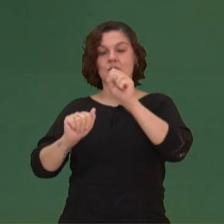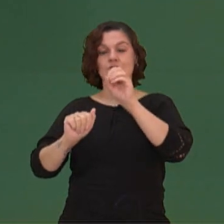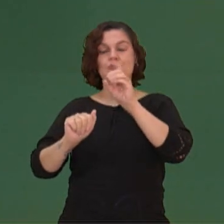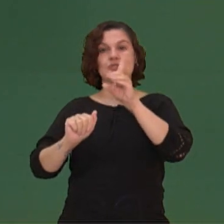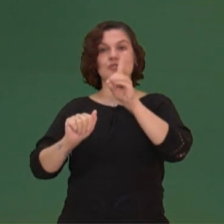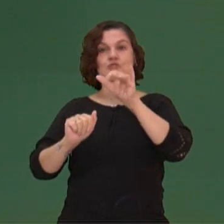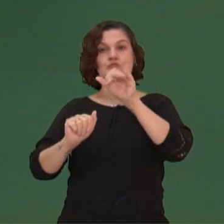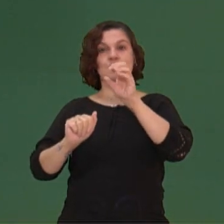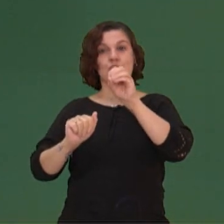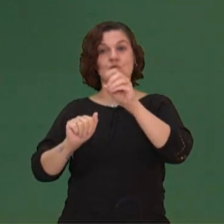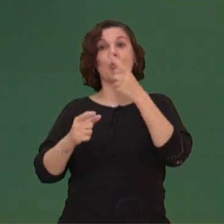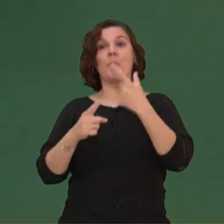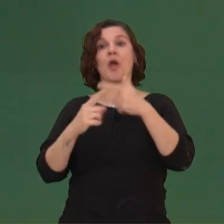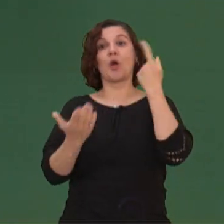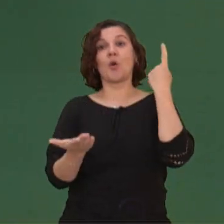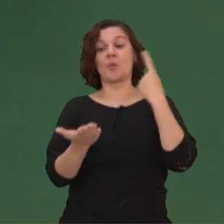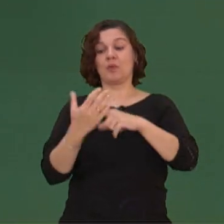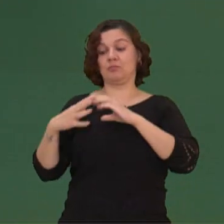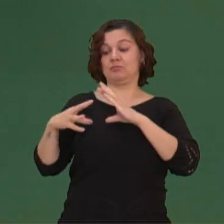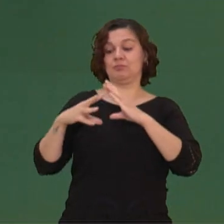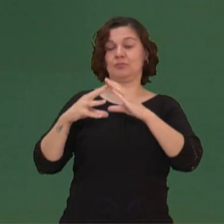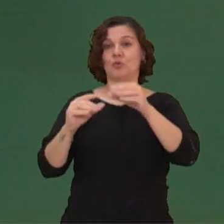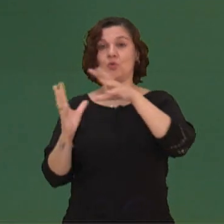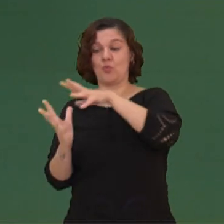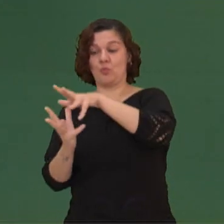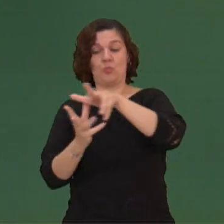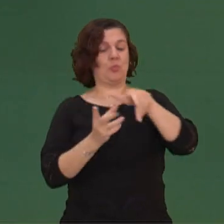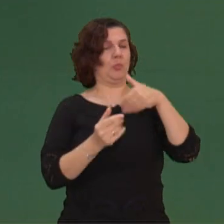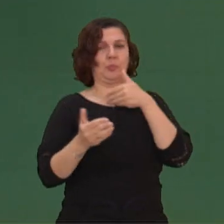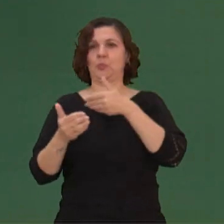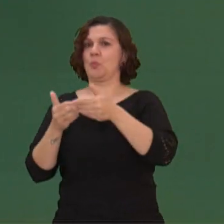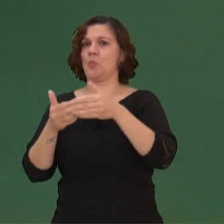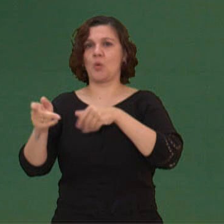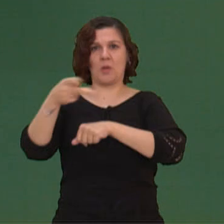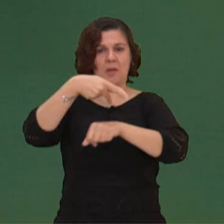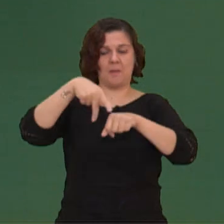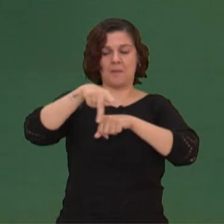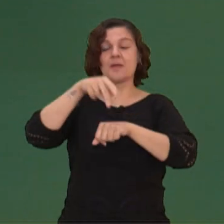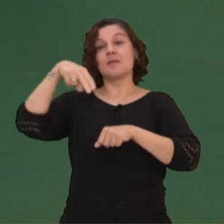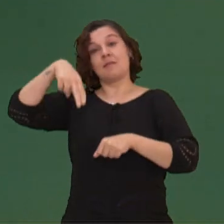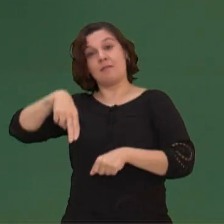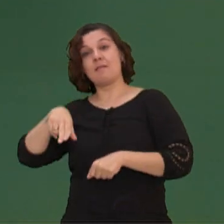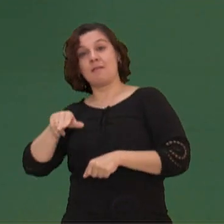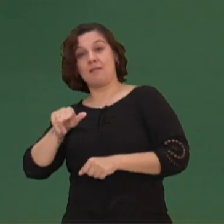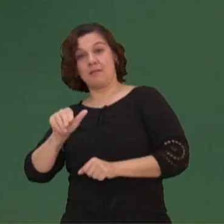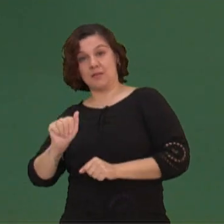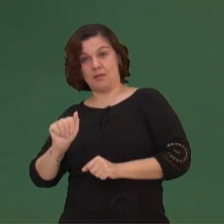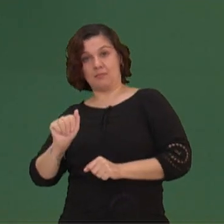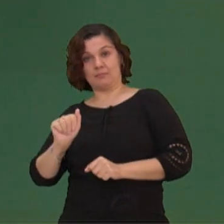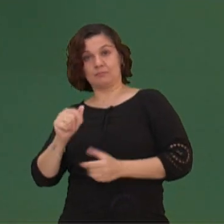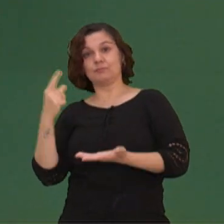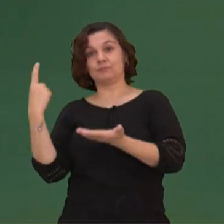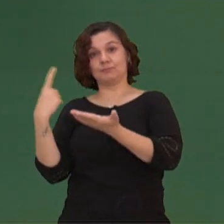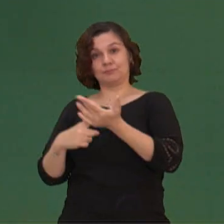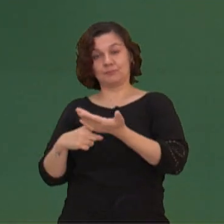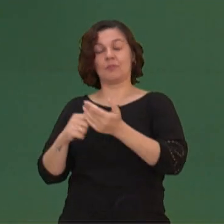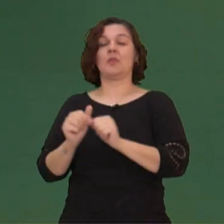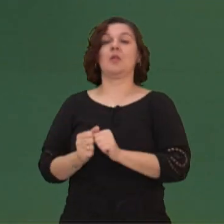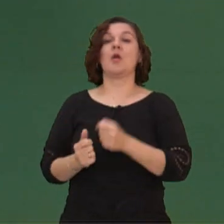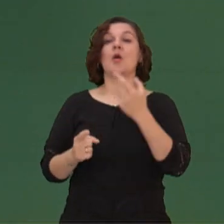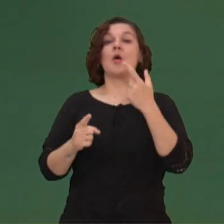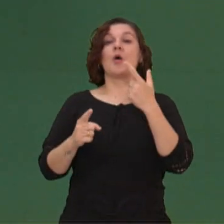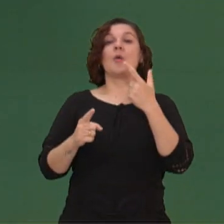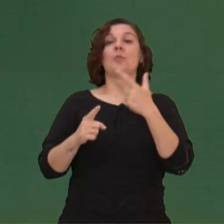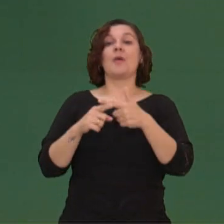símbolo internacional, vale em qualquer país, e aí ele foi batizado com o símbolo Na, porque vem de uma palavra